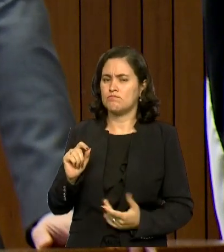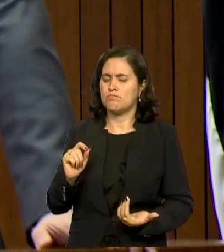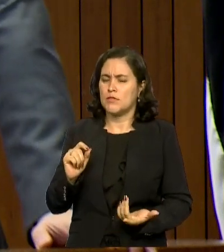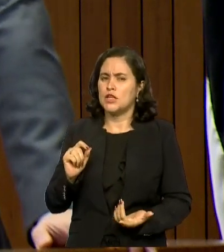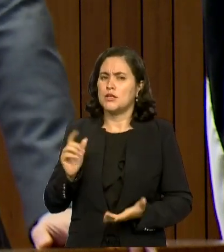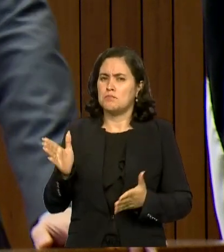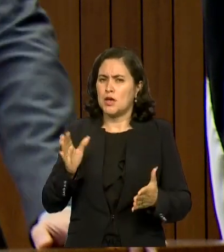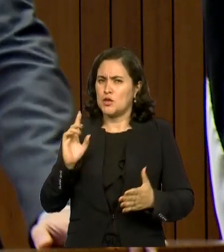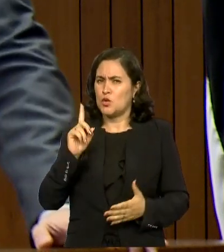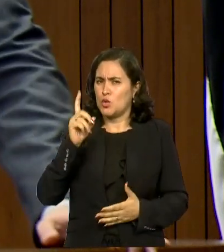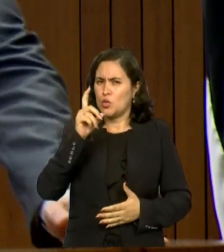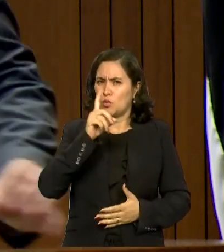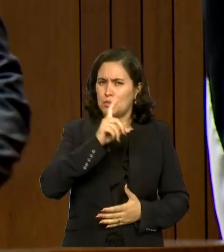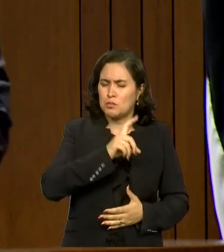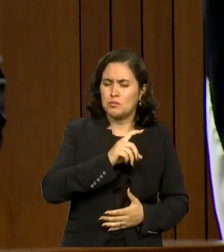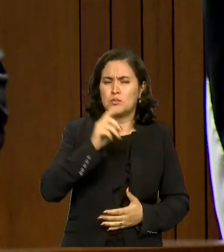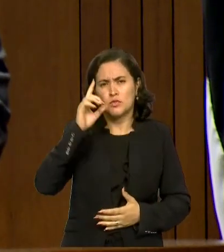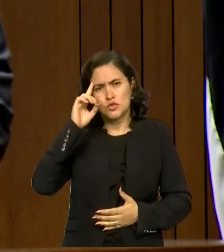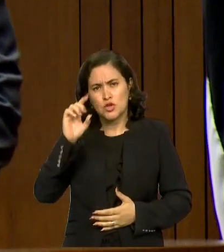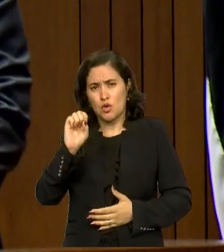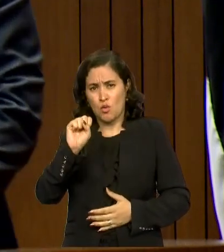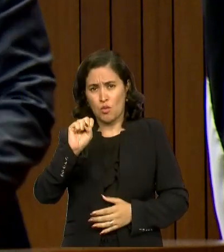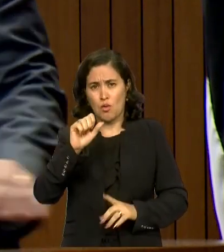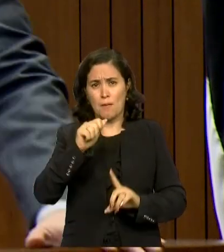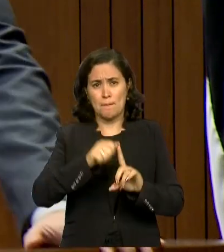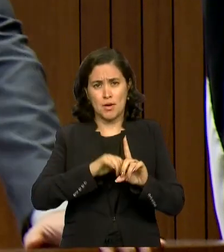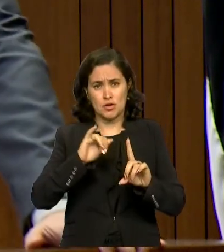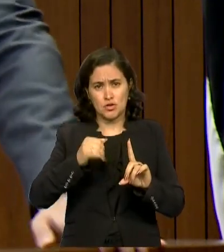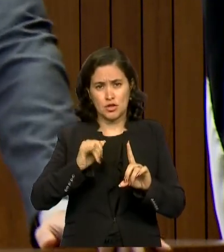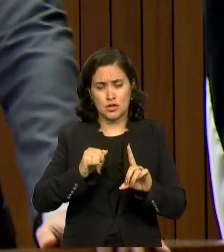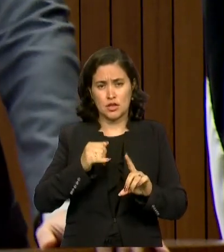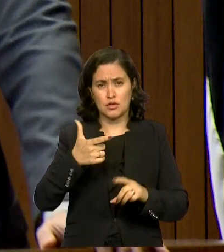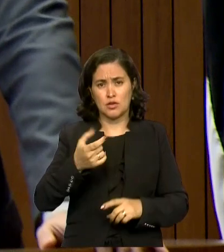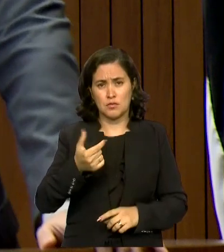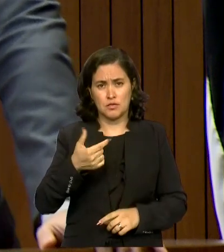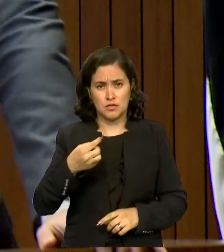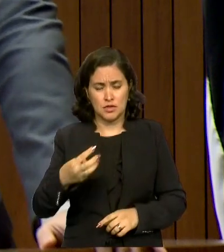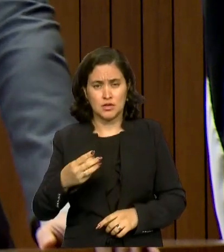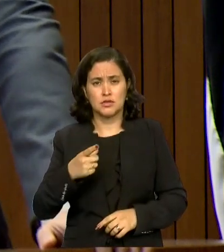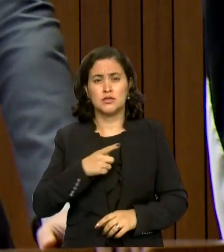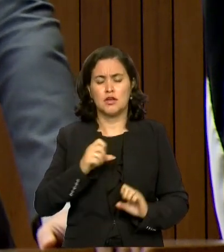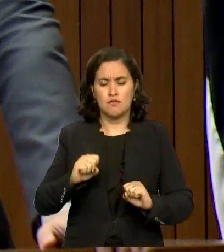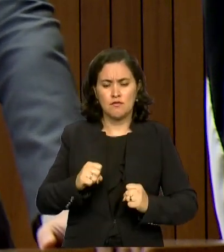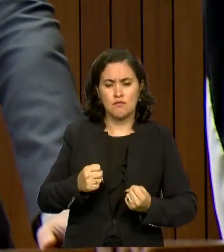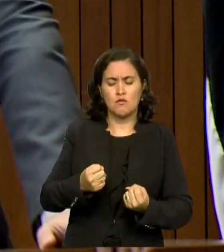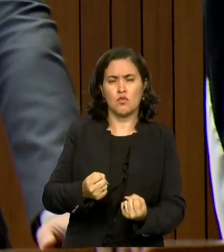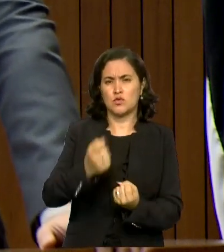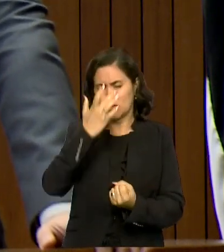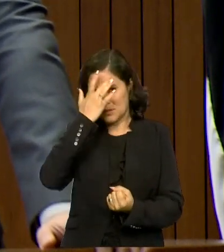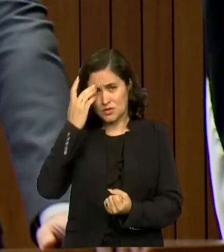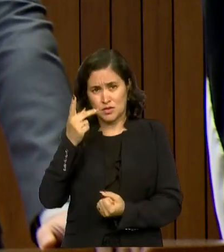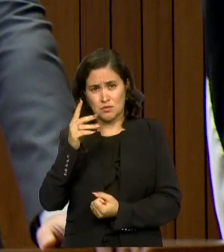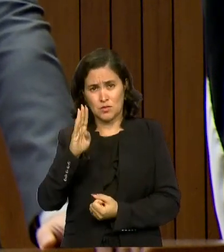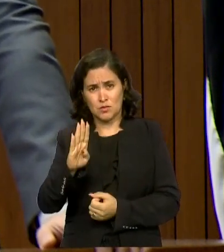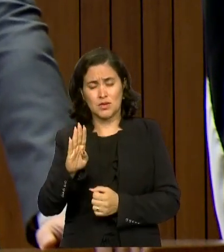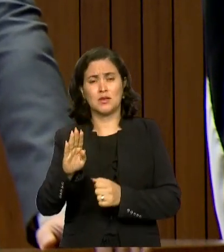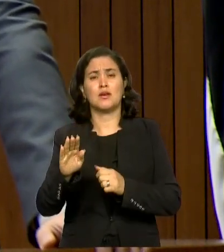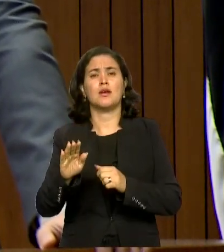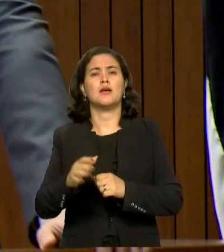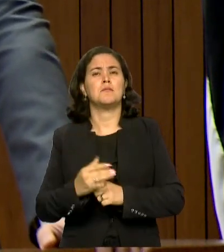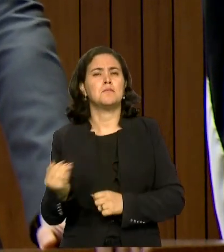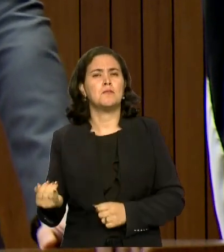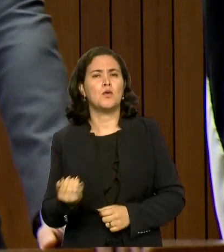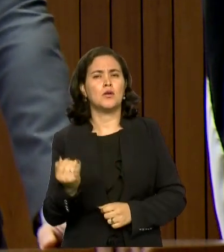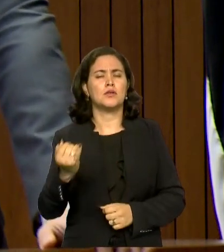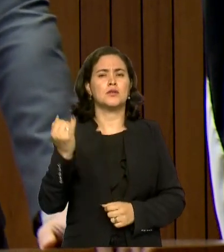Deus, e graças também ao esforço muito grande de homens públicos valorosos, que garantimos, portanto, a manutenção